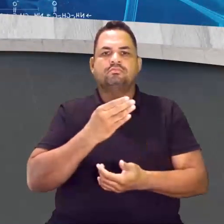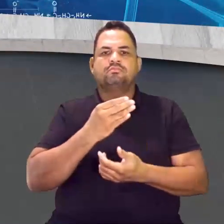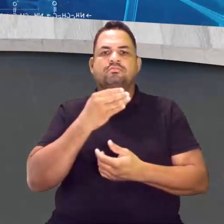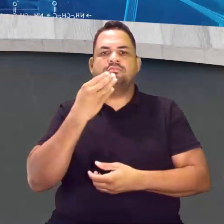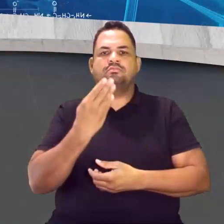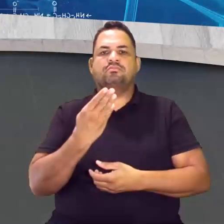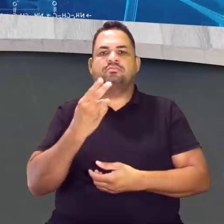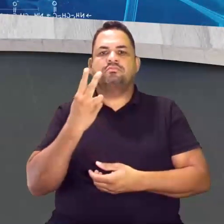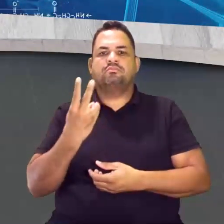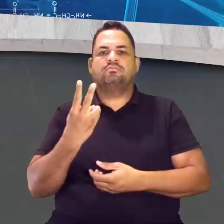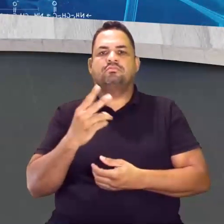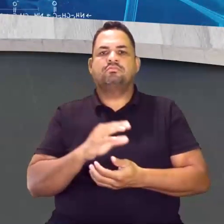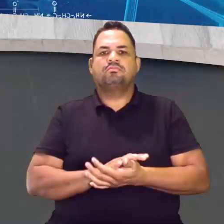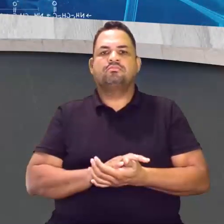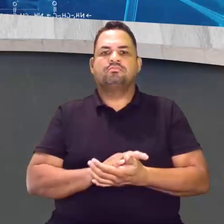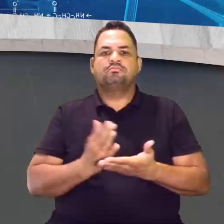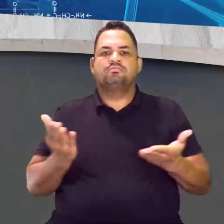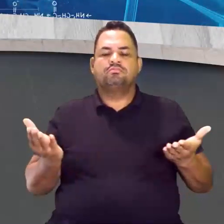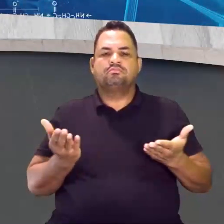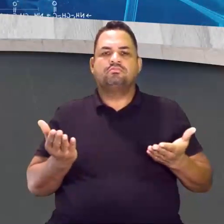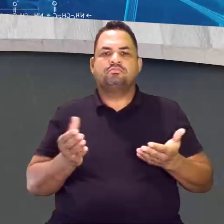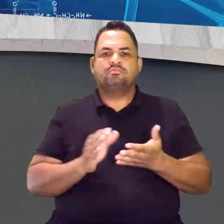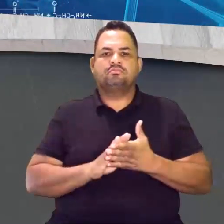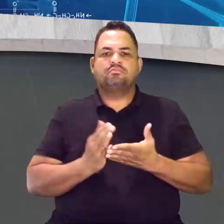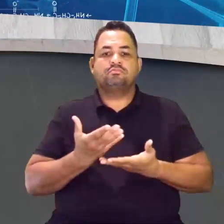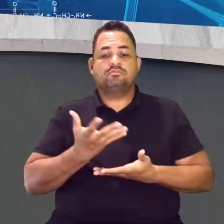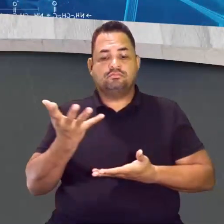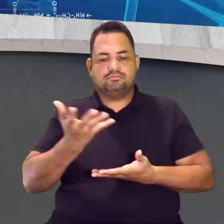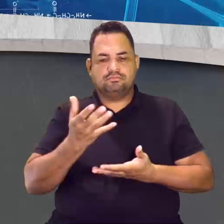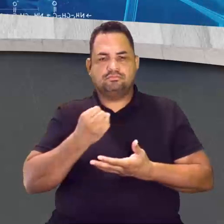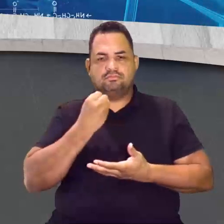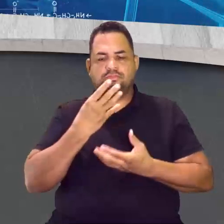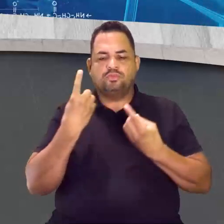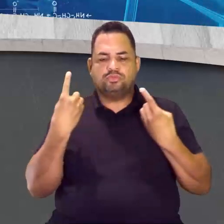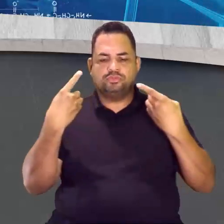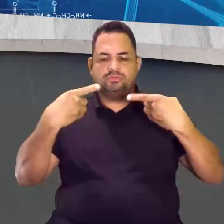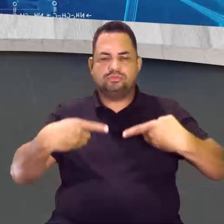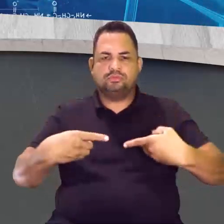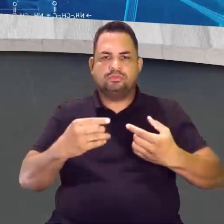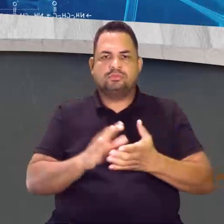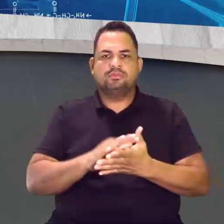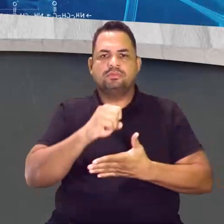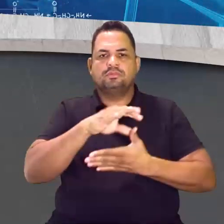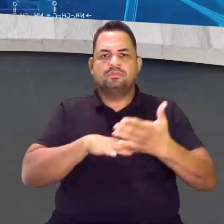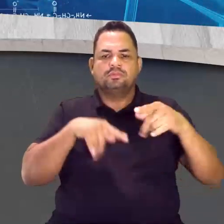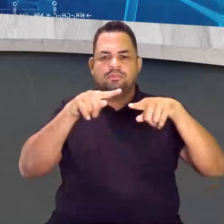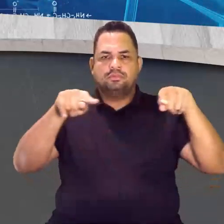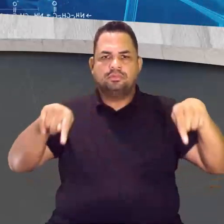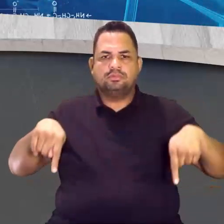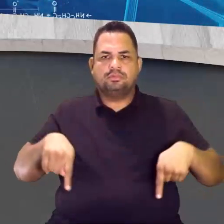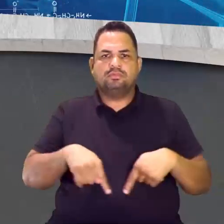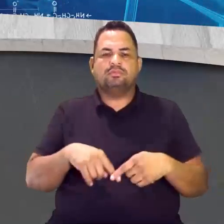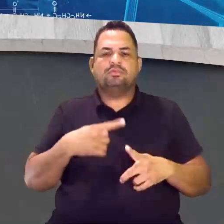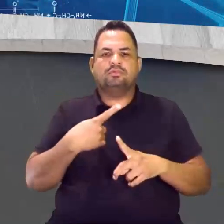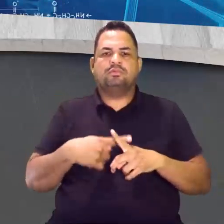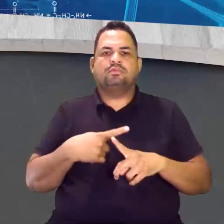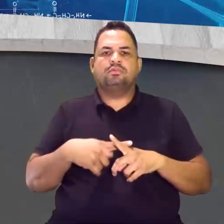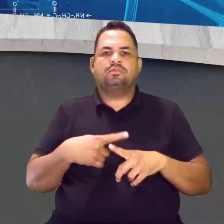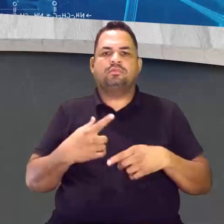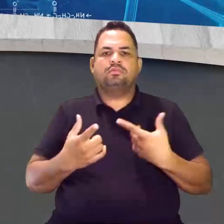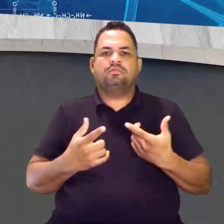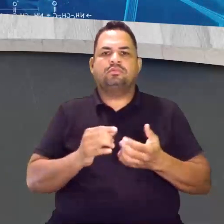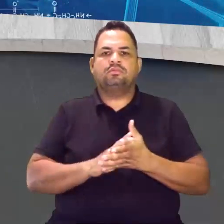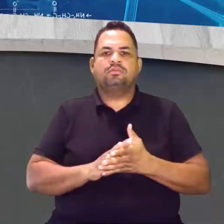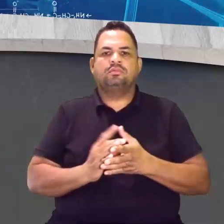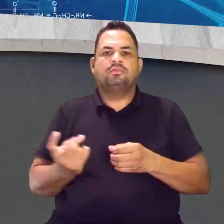42, agora desejamos a você uma boa sorte aí na atividade de sala, porque logo,